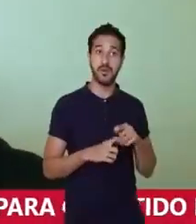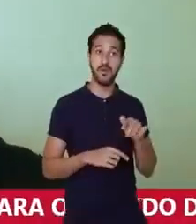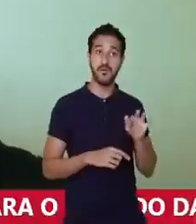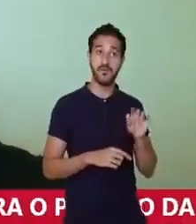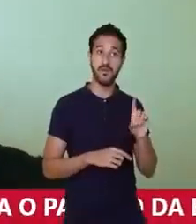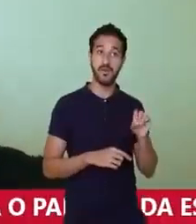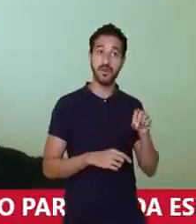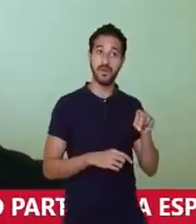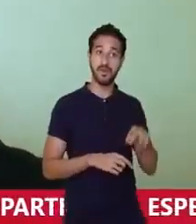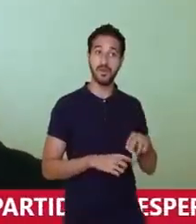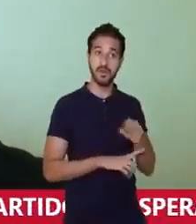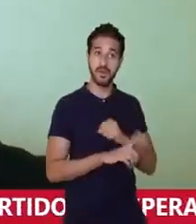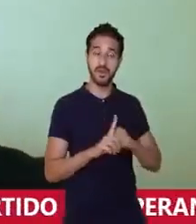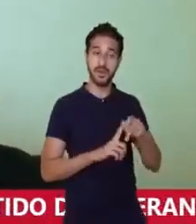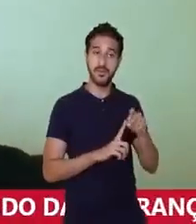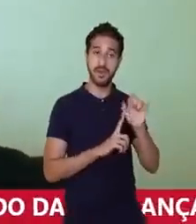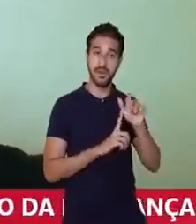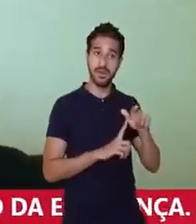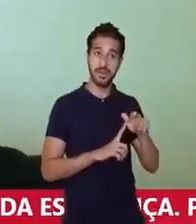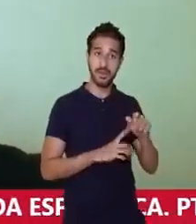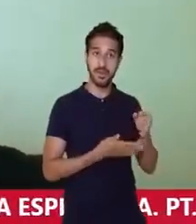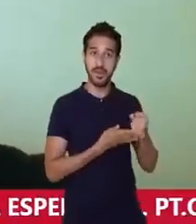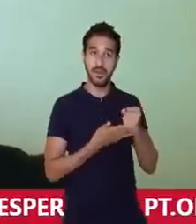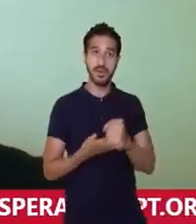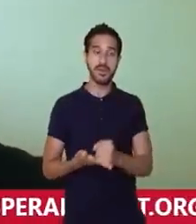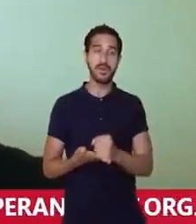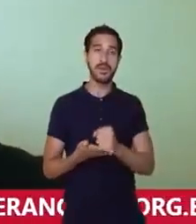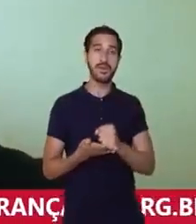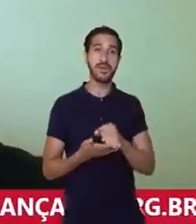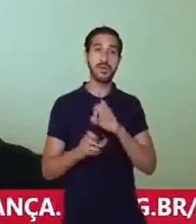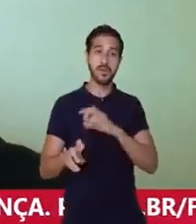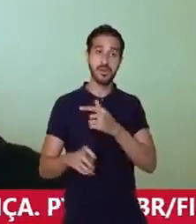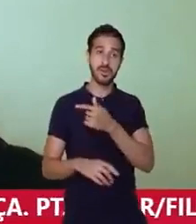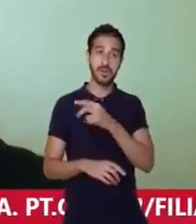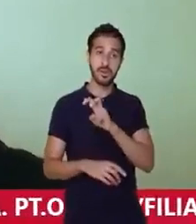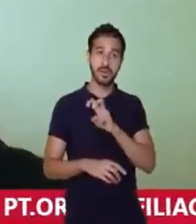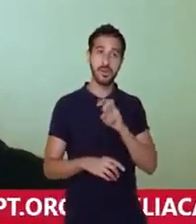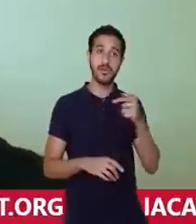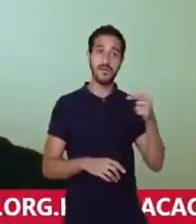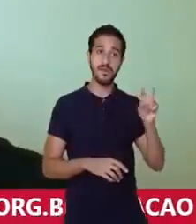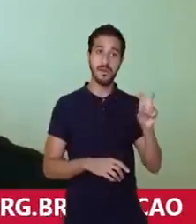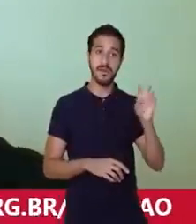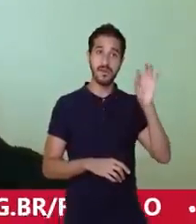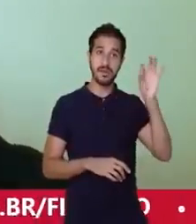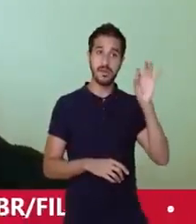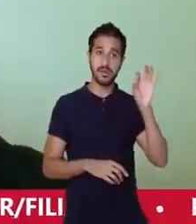fundo social do pré-sal era para a educação 75 e 25 para a saúde.